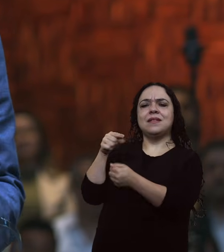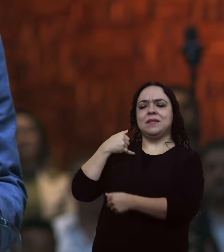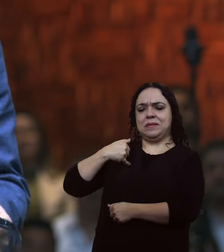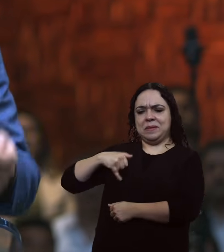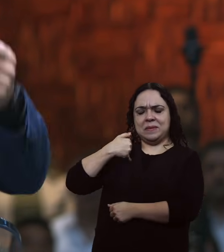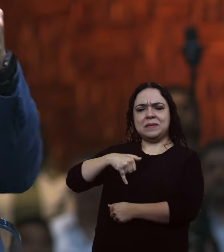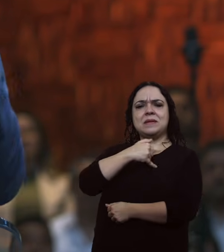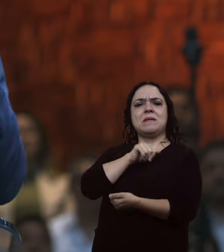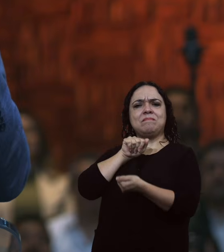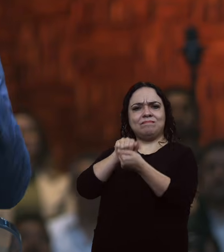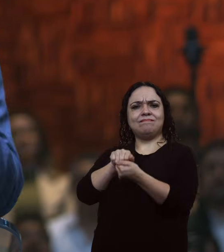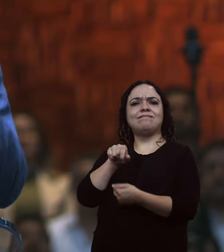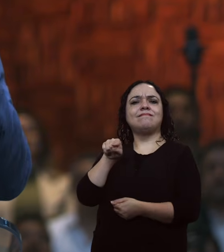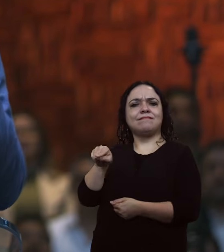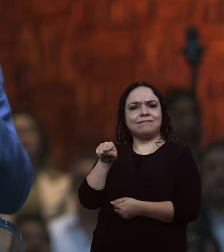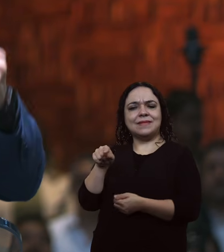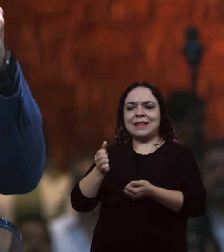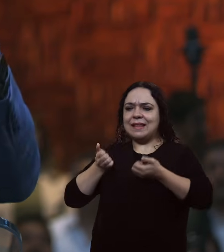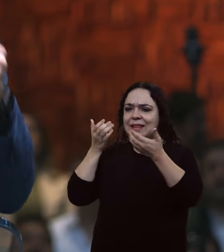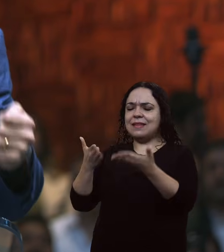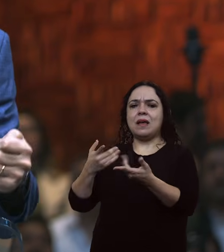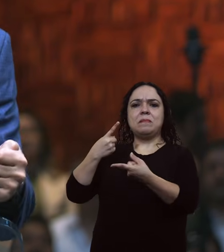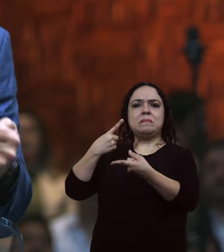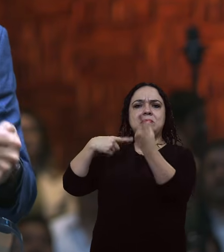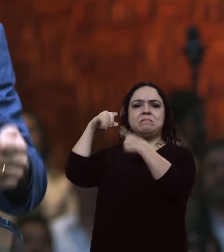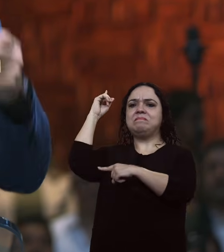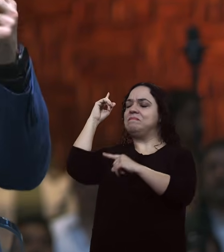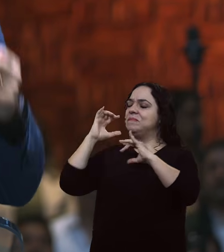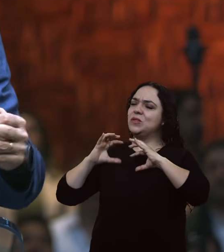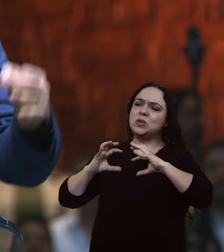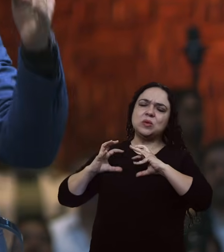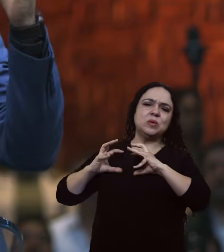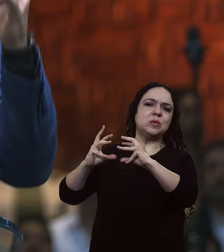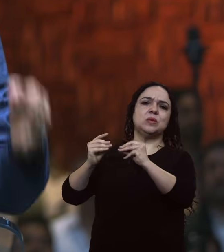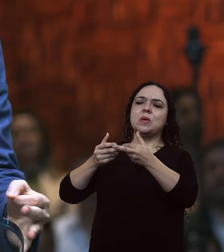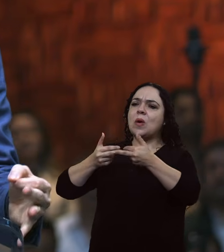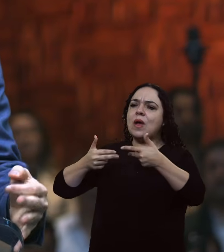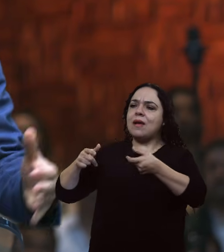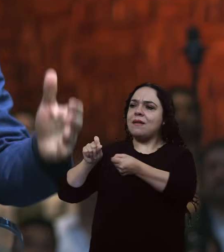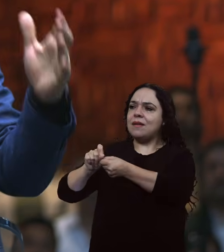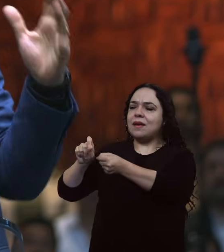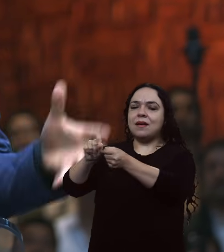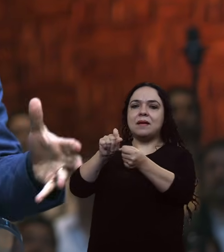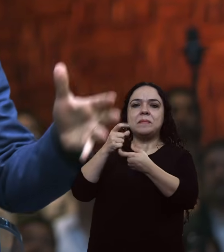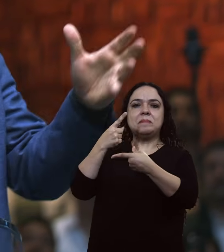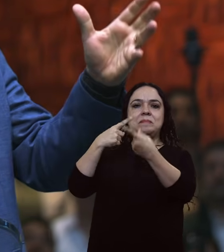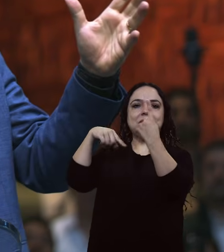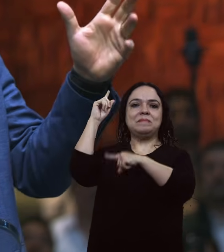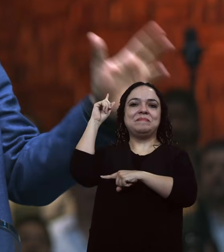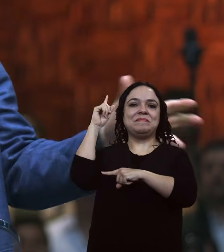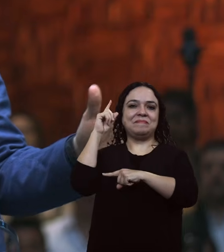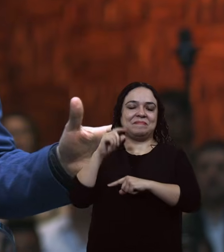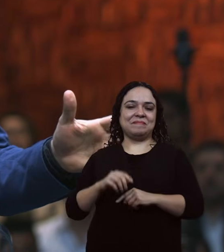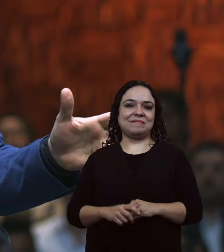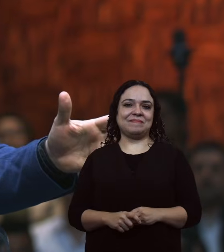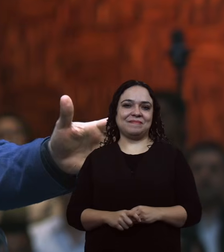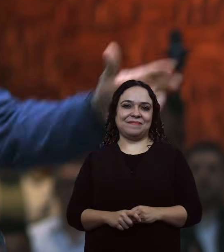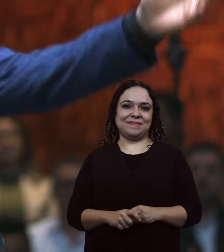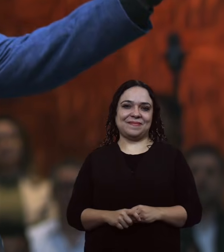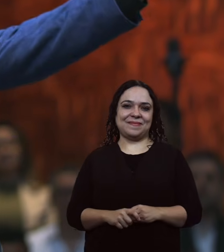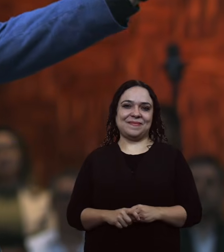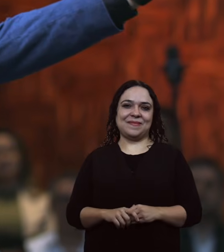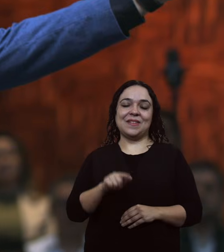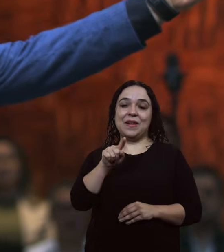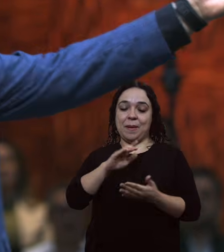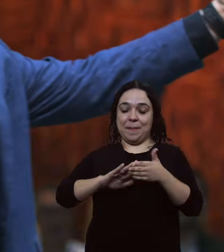José e lhe concedia bom êxito em tudo o que realizava.